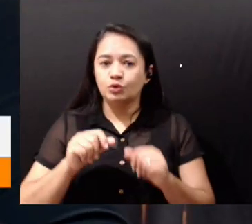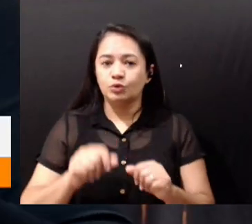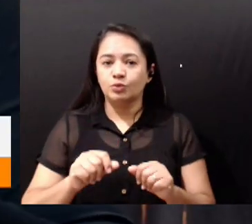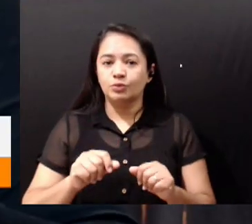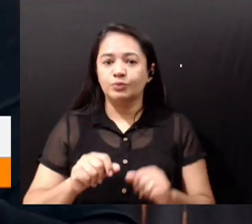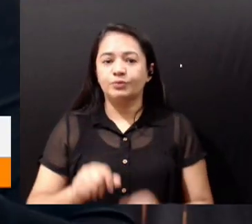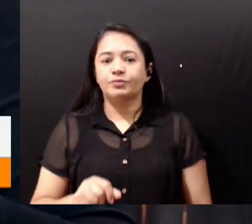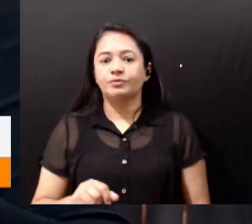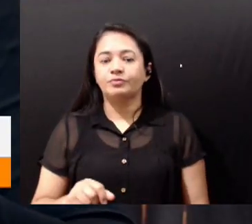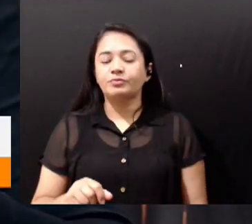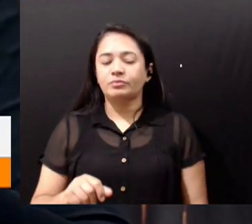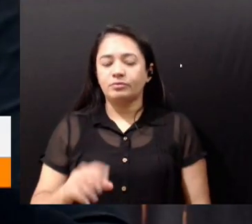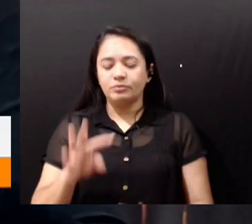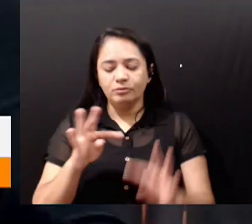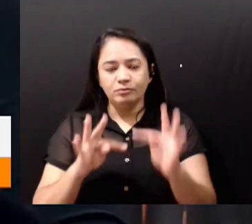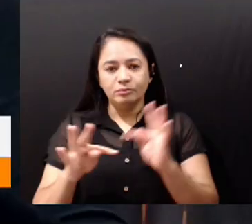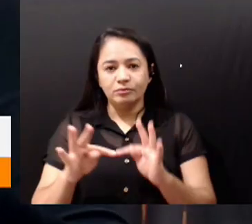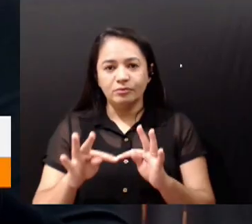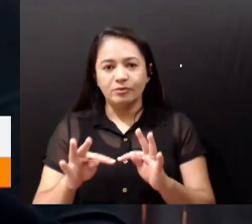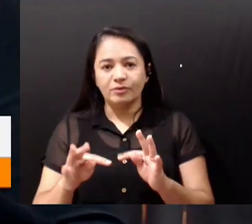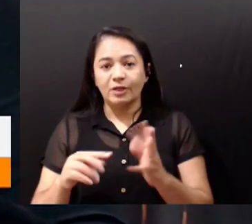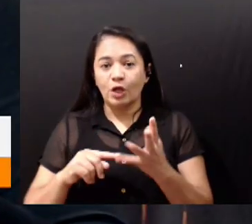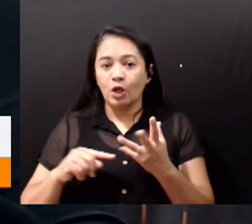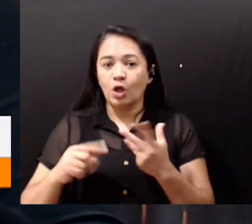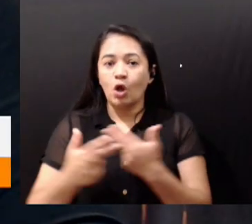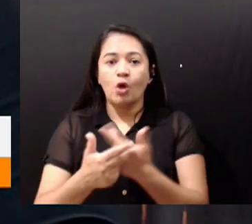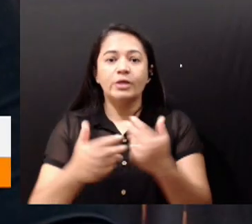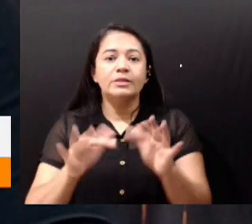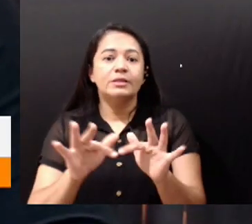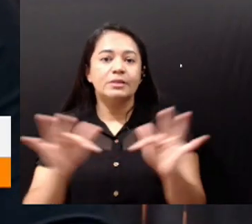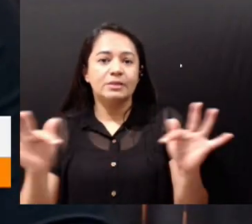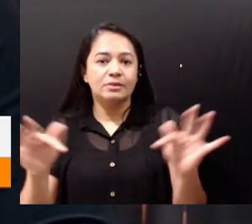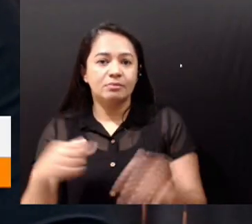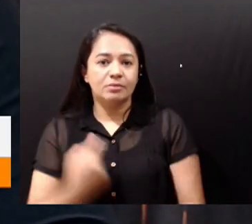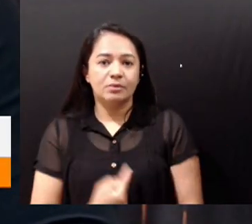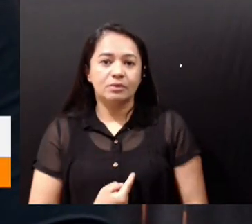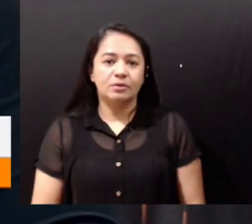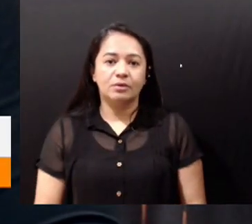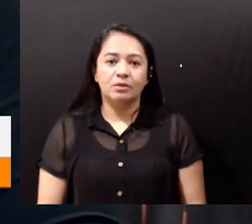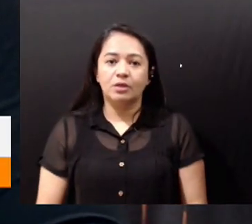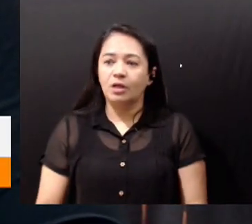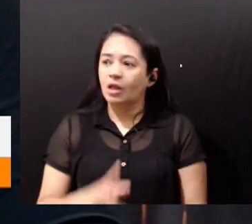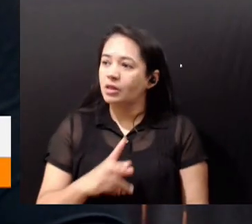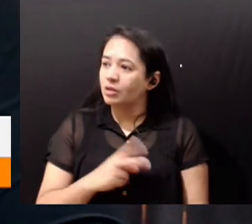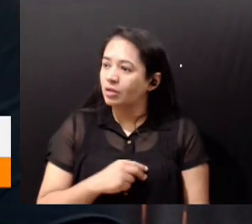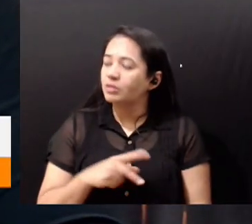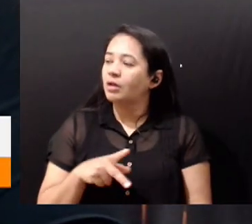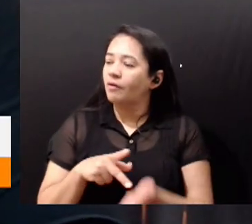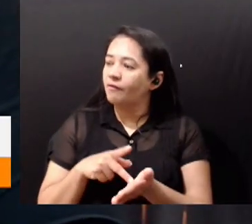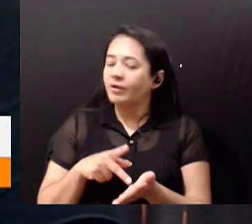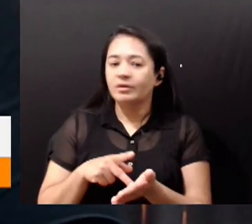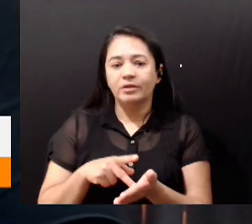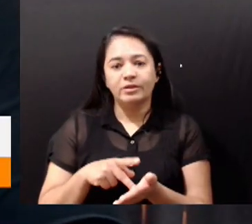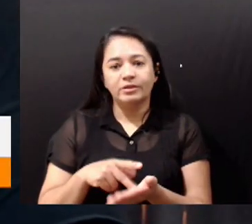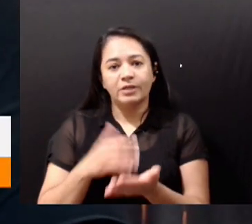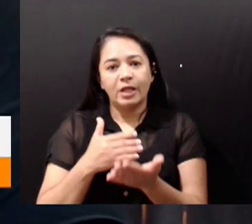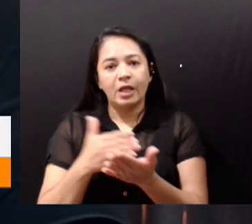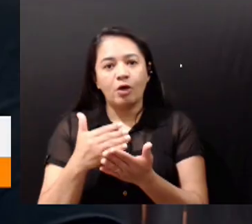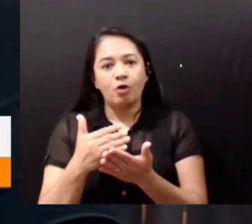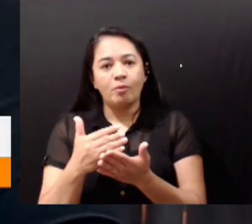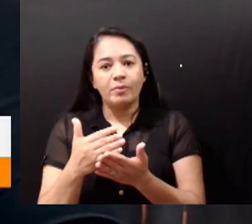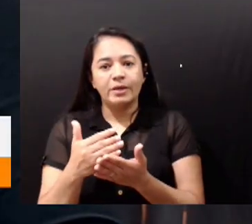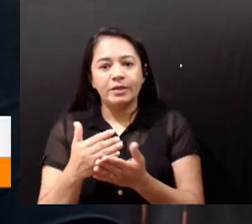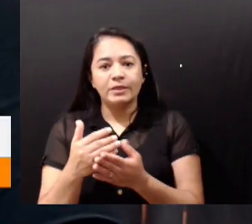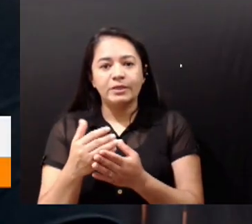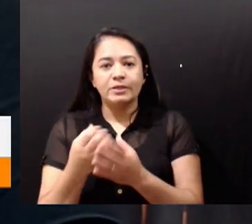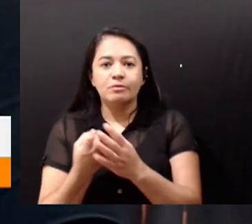e você traz, são coisas bem simples pra gente, né, a pessoa fala, nossa, Então ela começa a construir ali um jeito